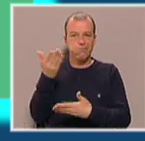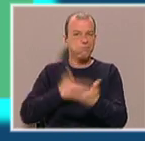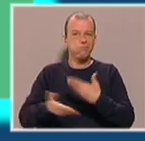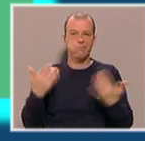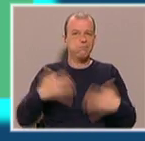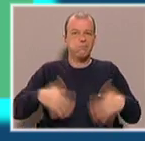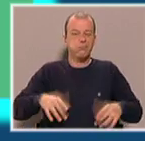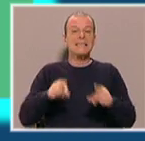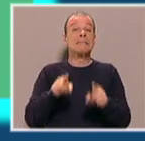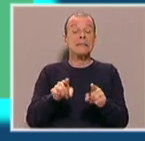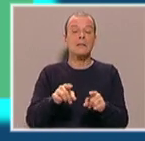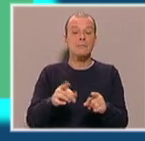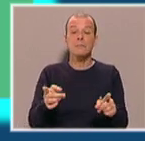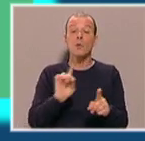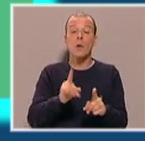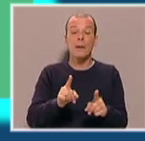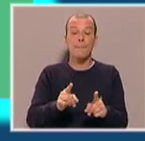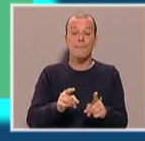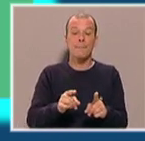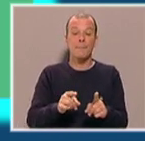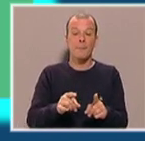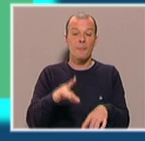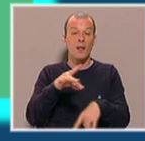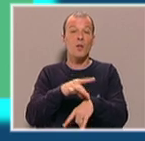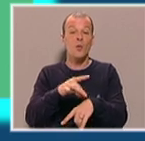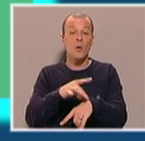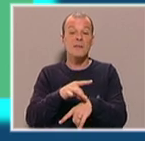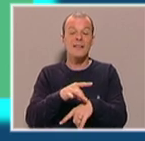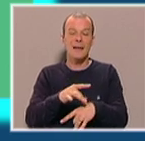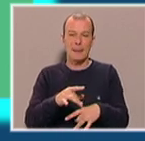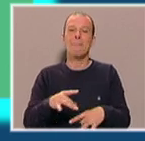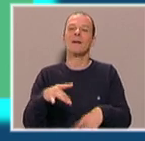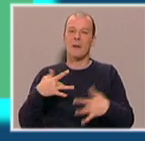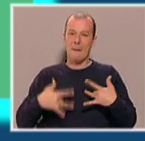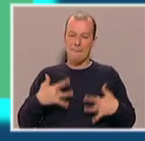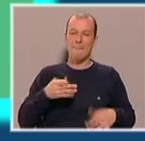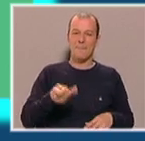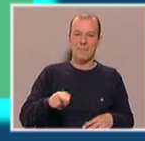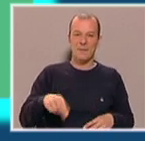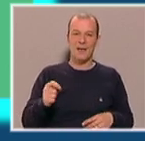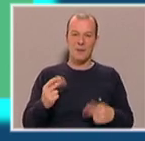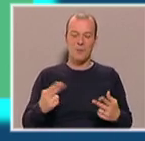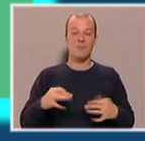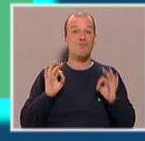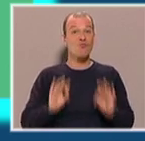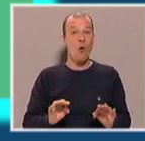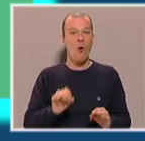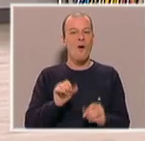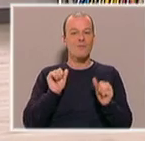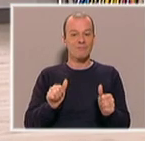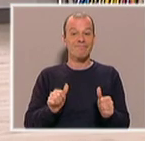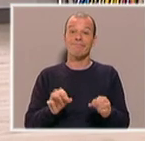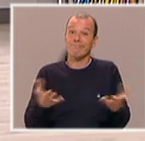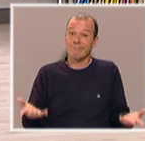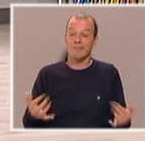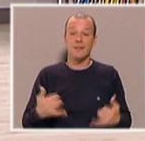vez aqui, a referência à... Vocês acham? Pneumonia. E está certo. Então,